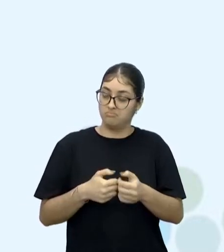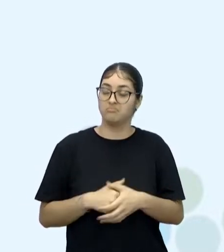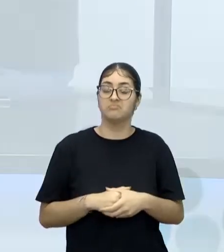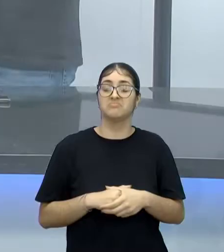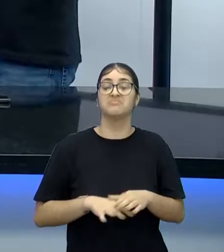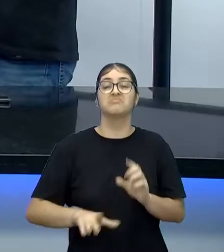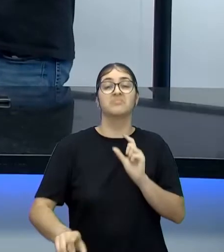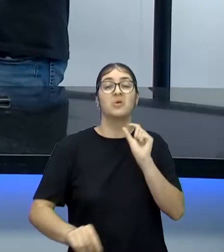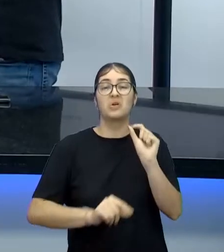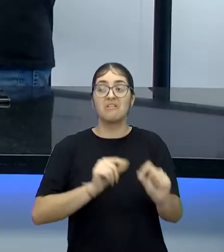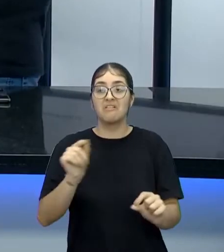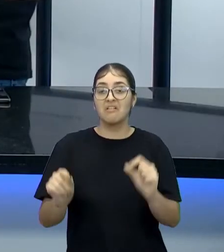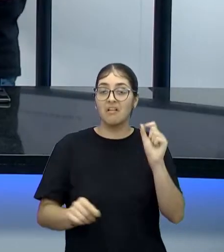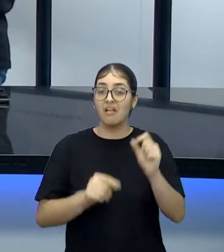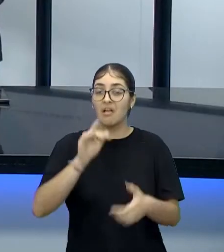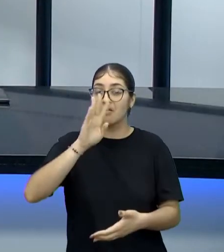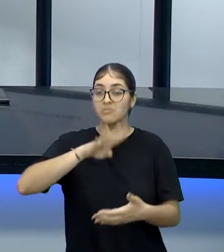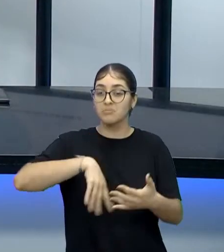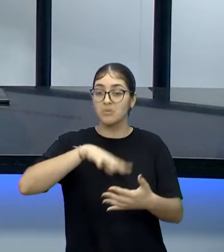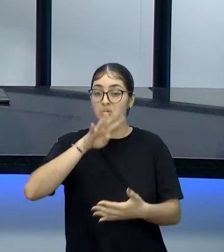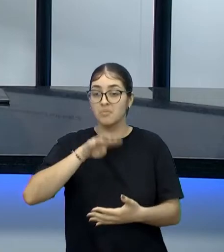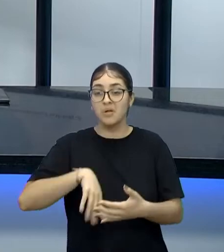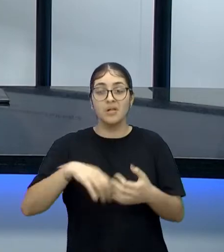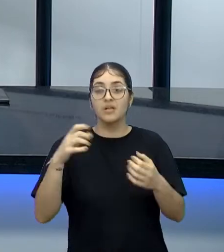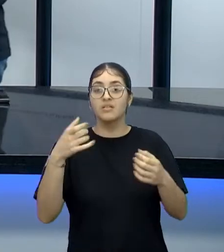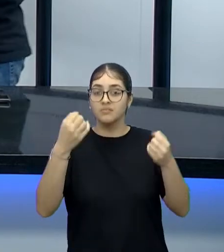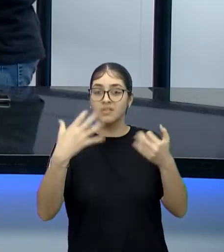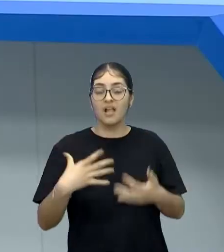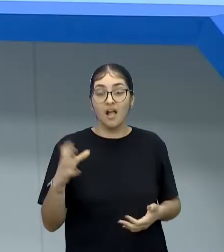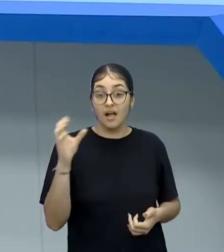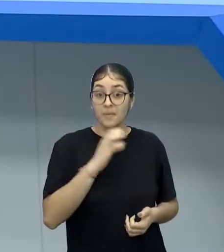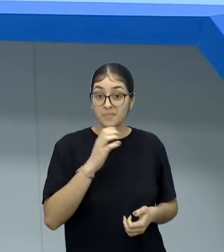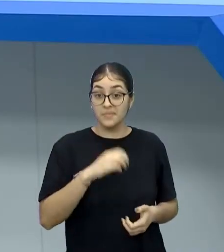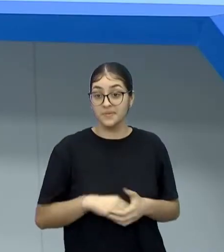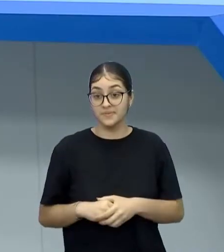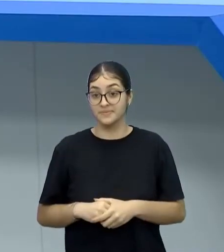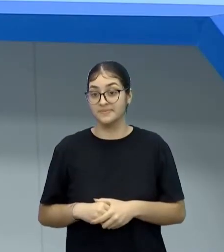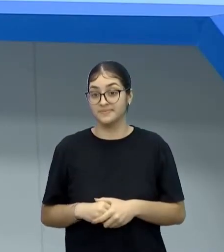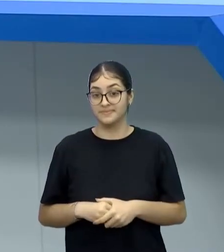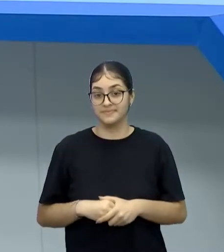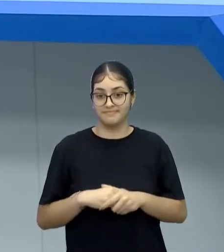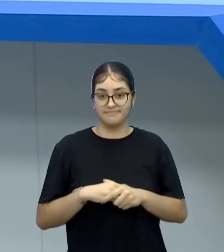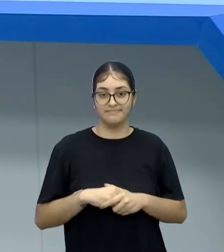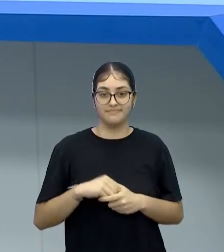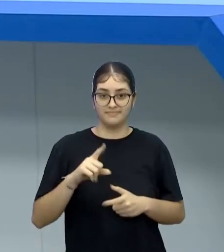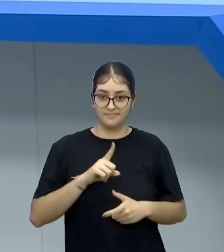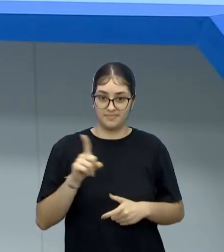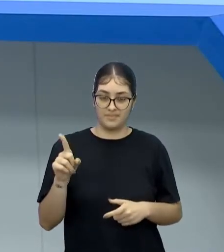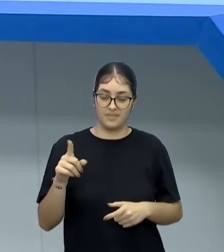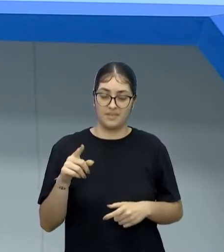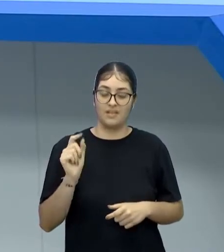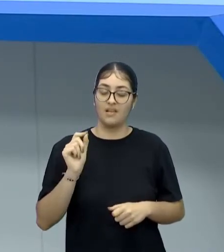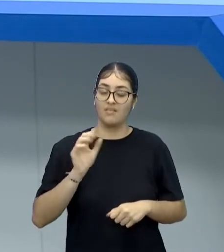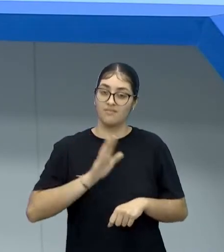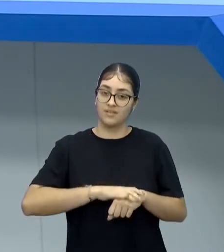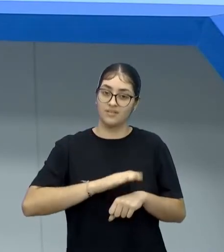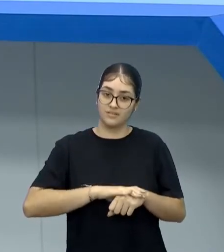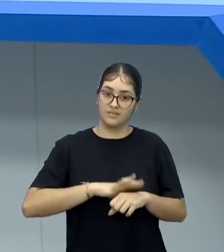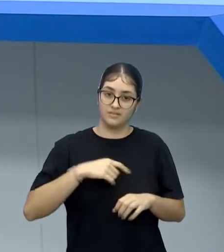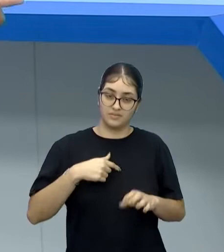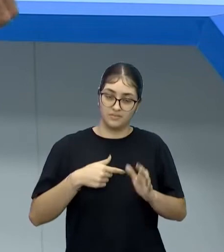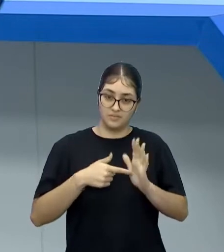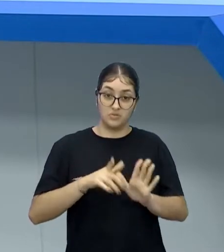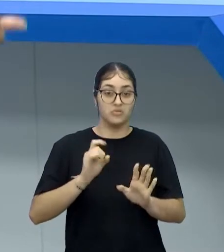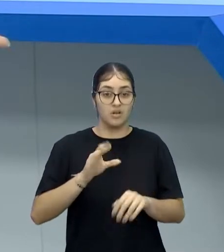que é essa programação? Explica pra gente, rapidamente, o que é. Esse daqui foi um esquema que a gente fez, ele não vai, eu vou deixar só